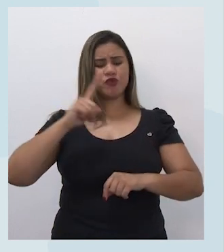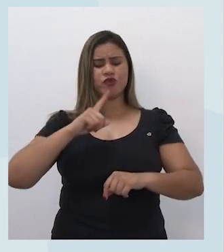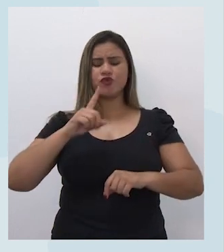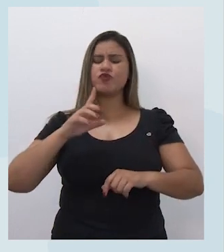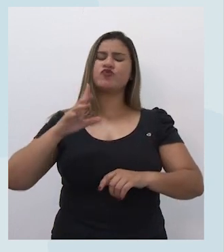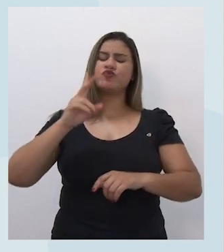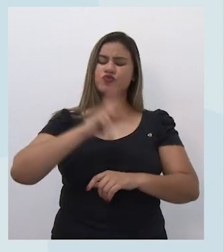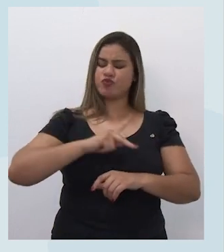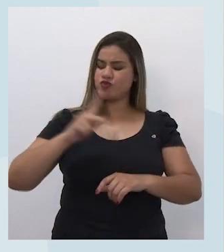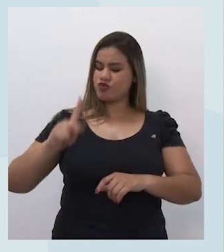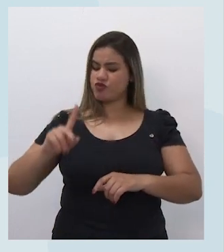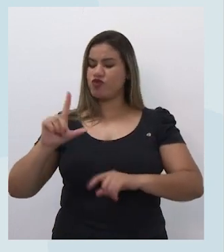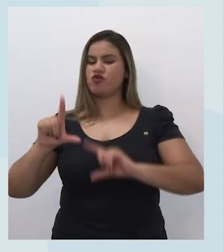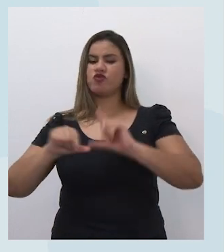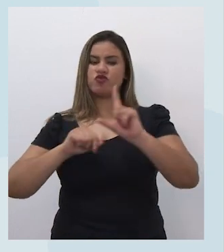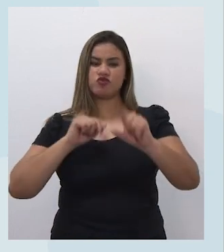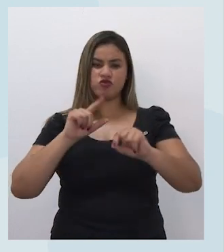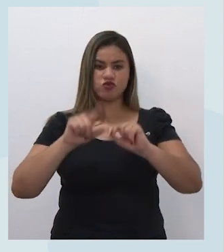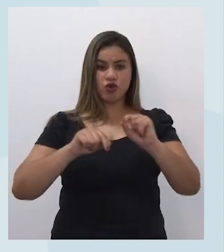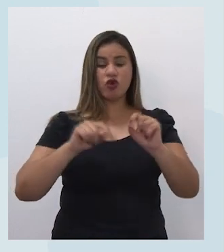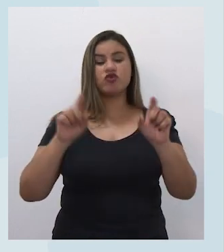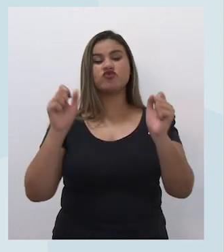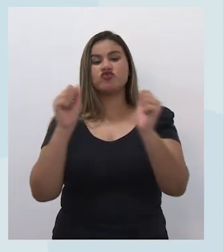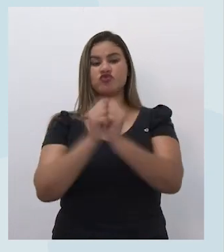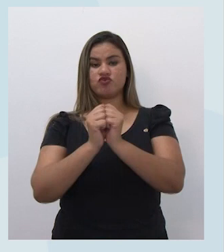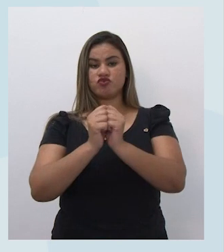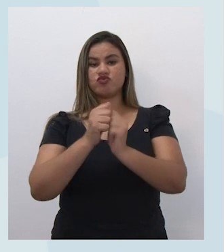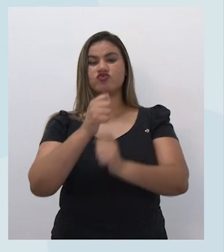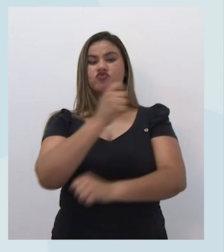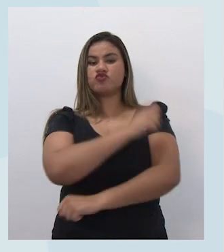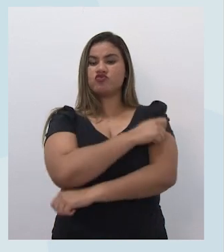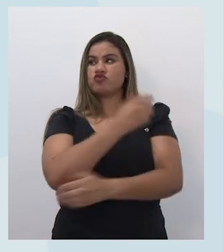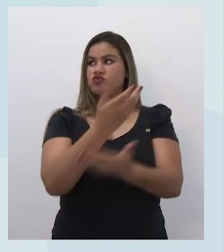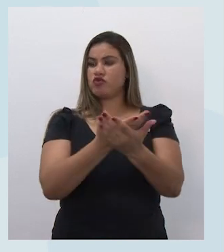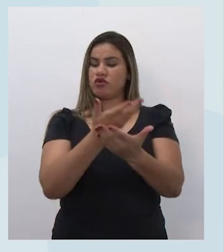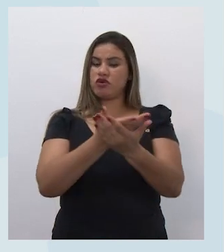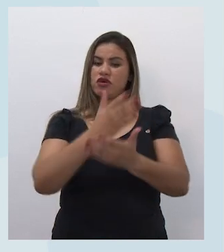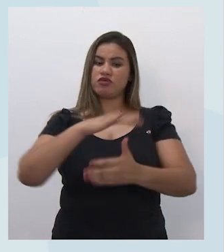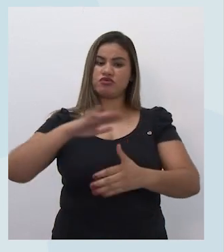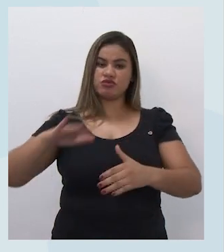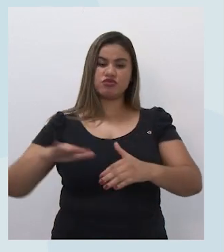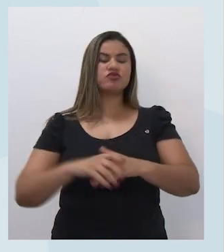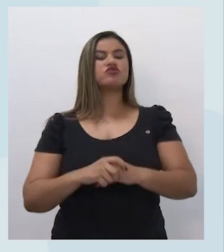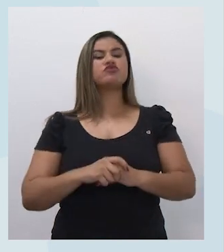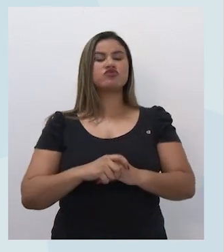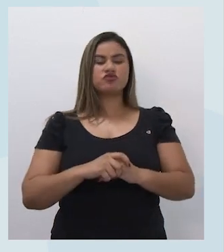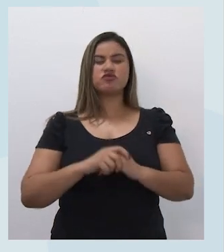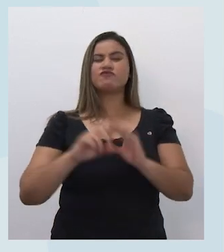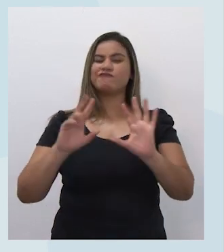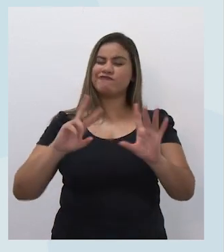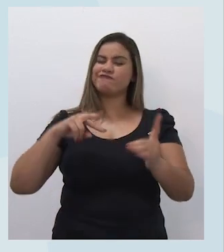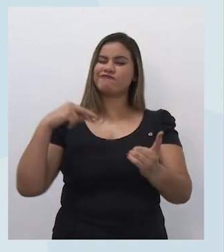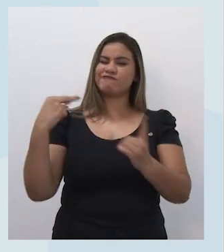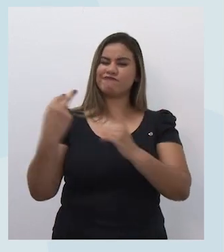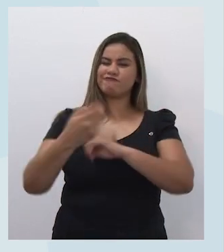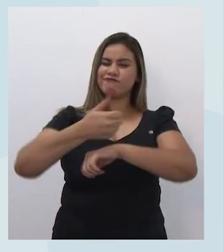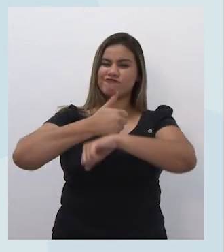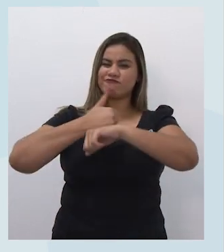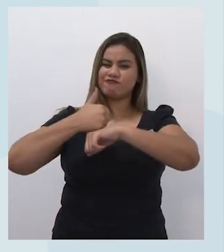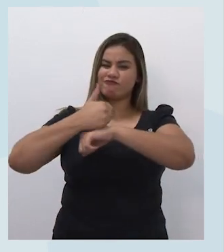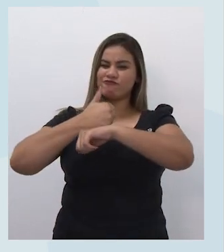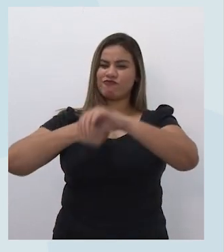os docentes e os estudantes, tá? Sempre com o olhar, né, profissional